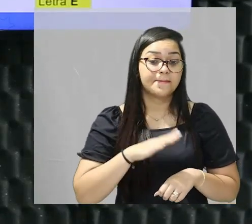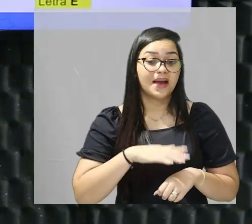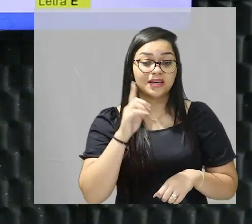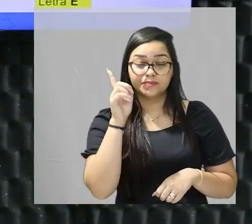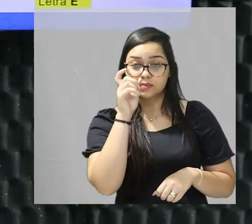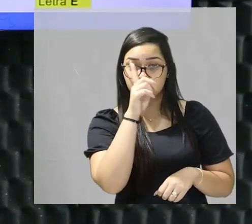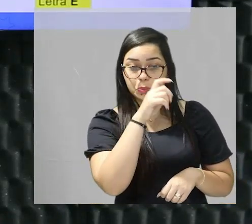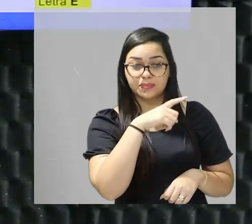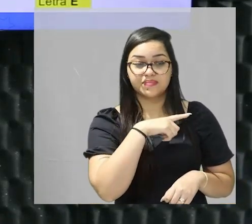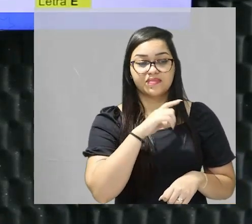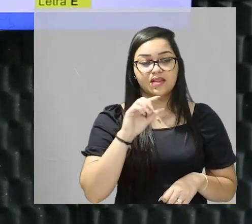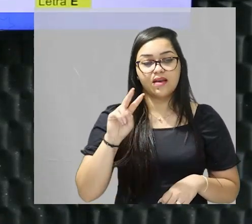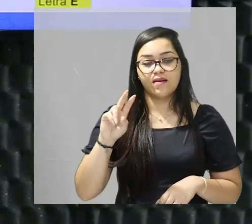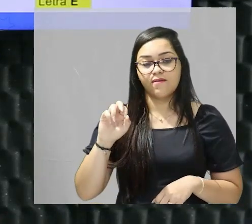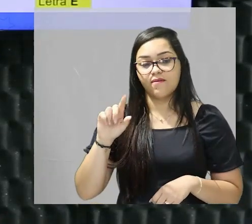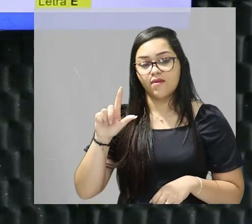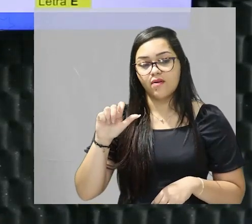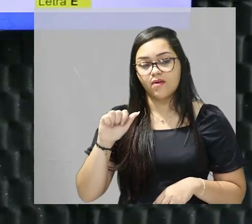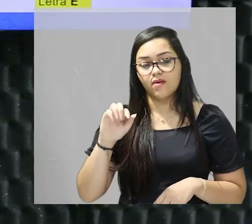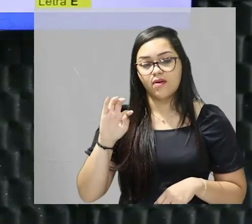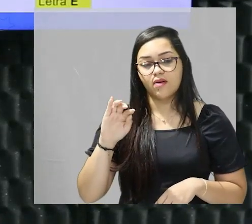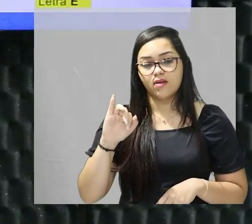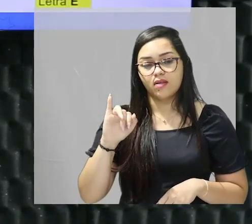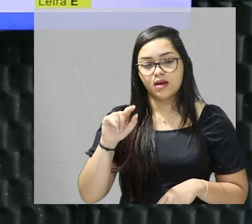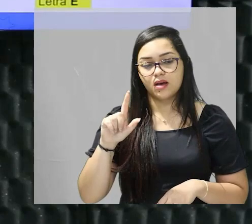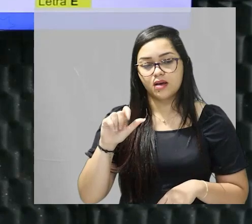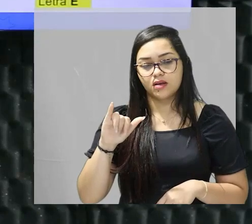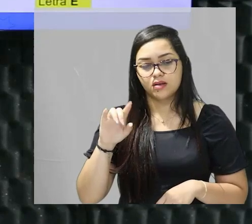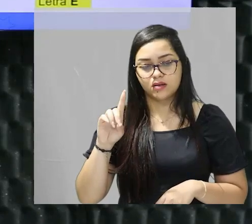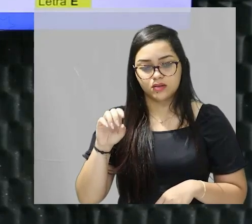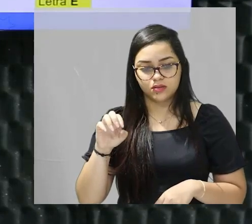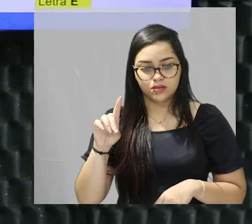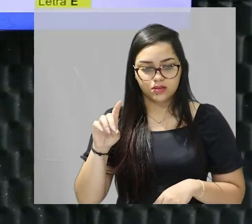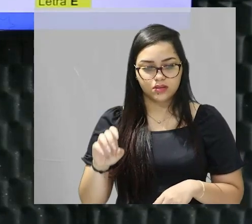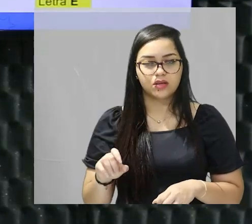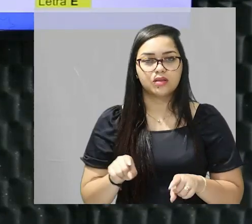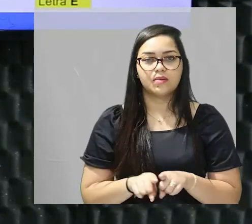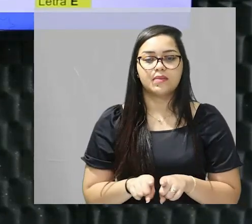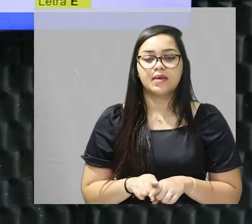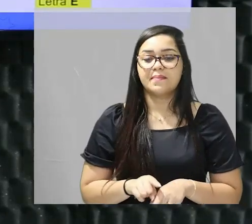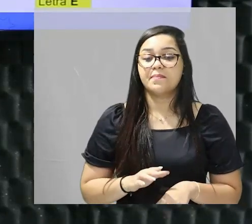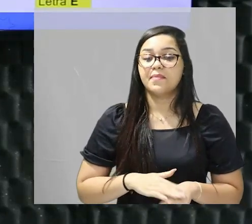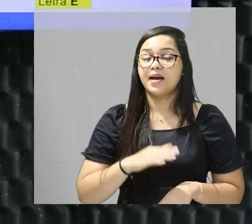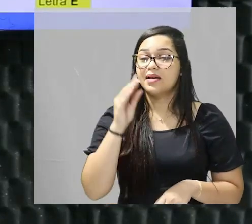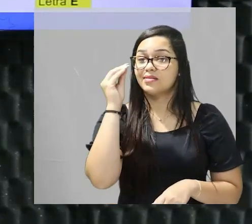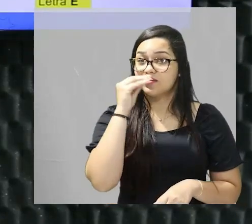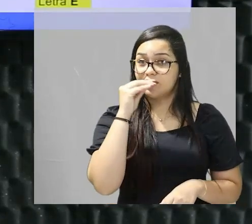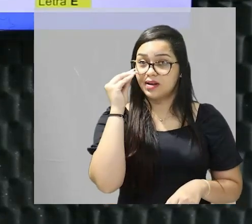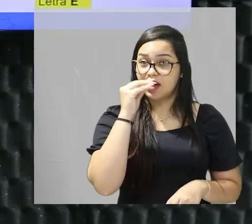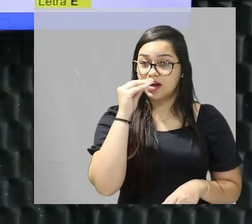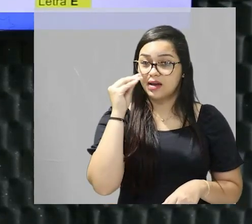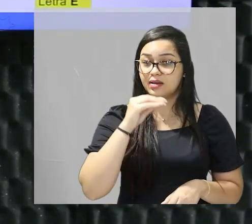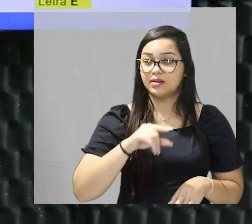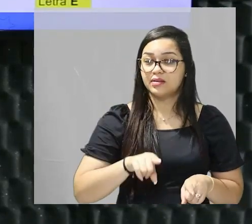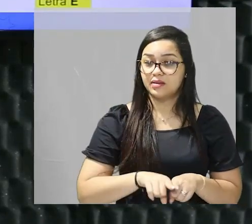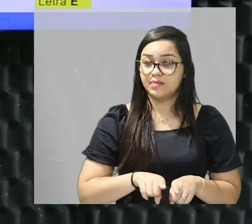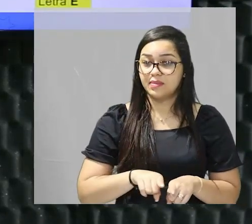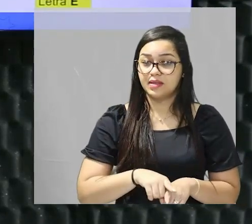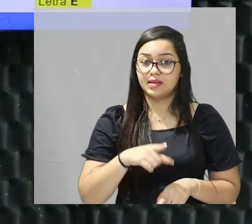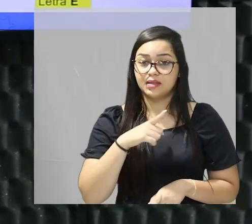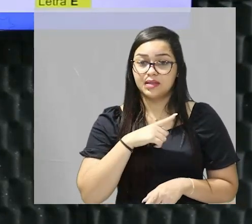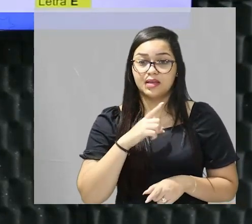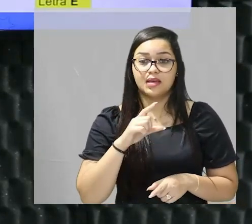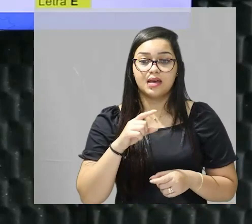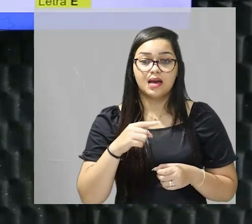será a volatilidade. Ok? Quanto mais fracas as atrações entre as moléculas,